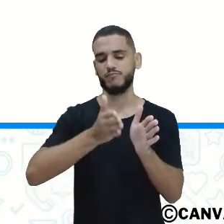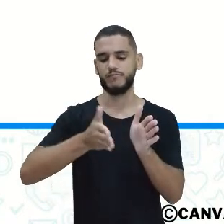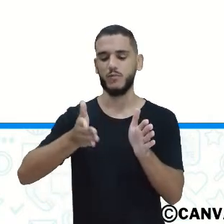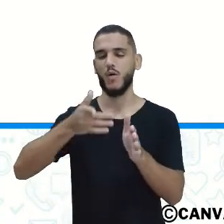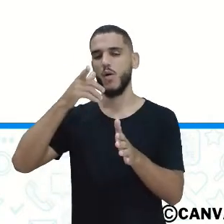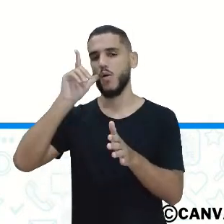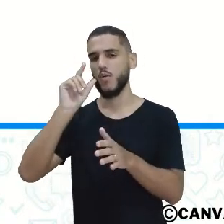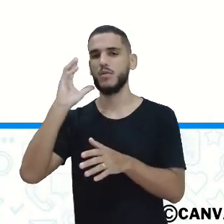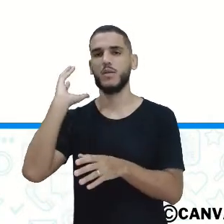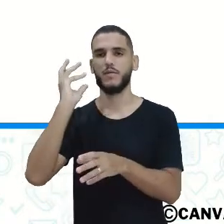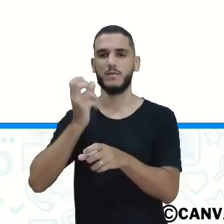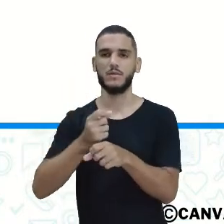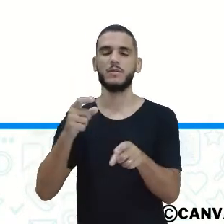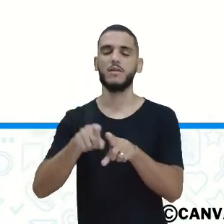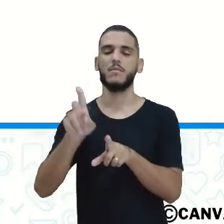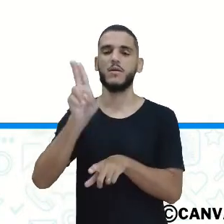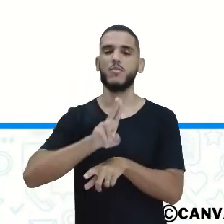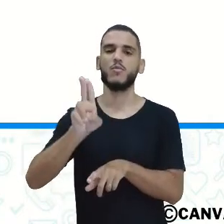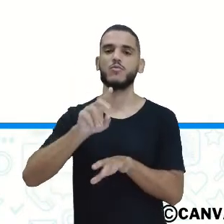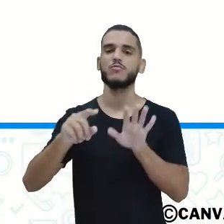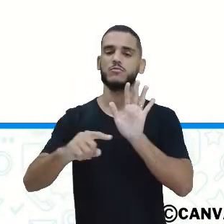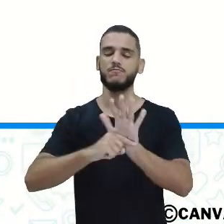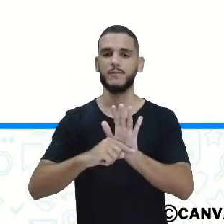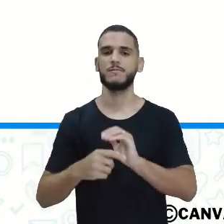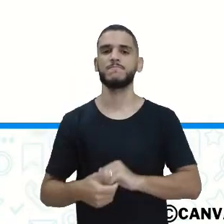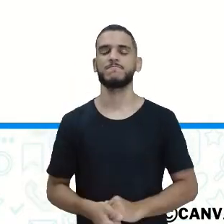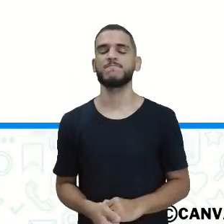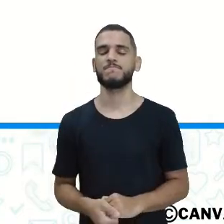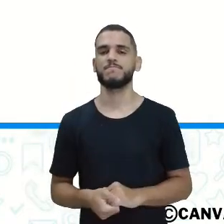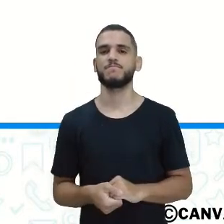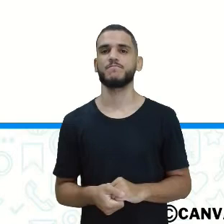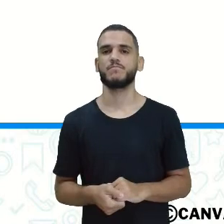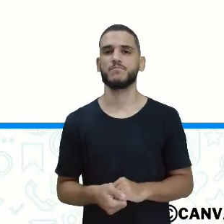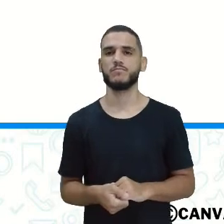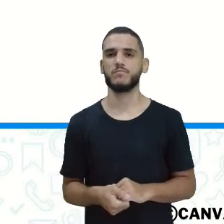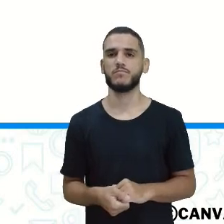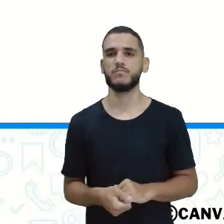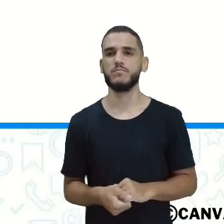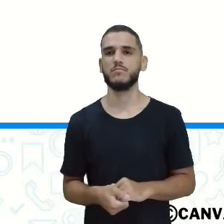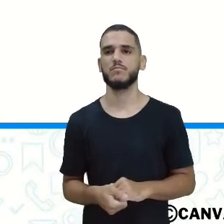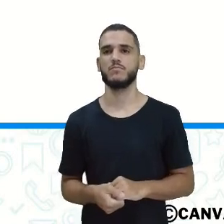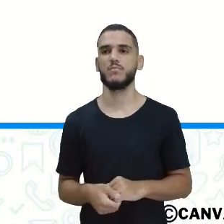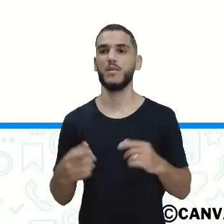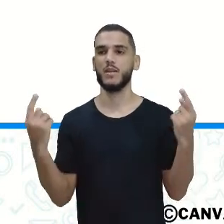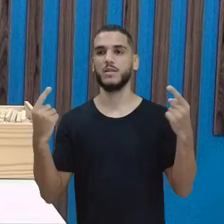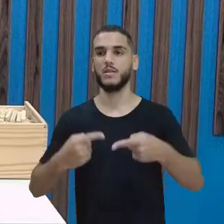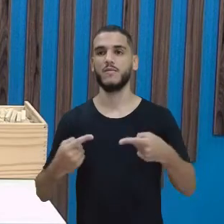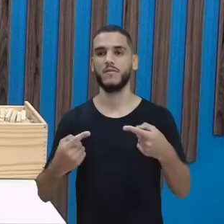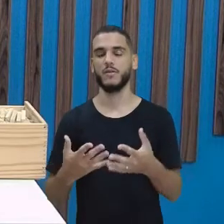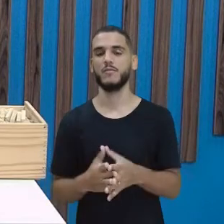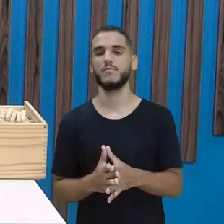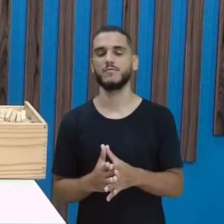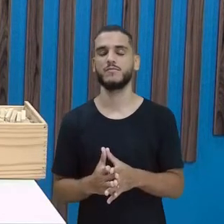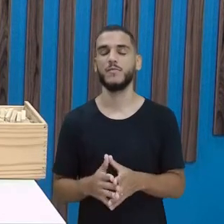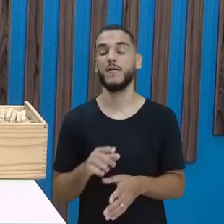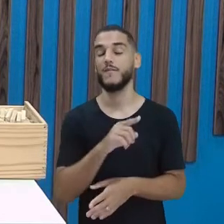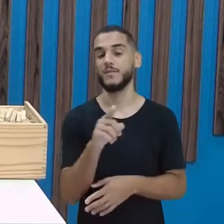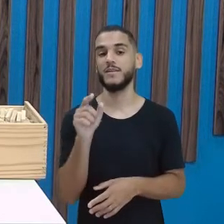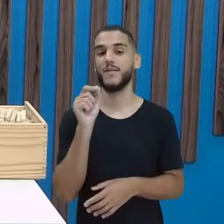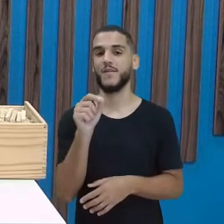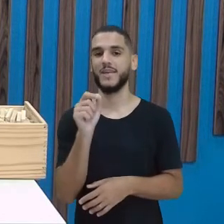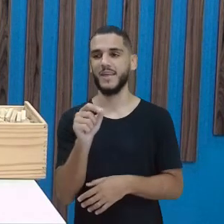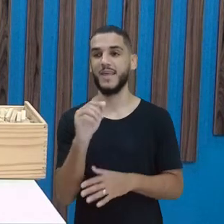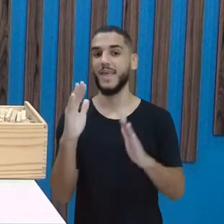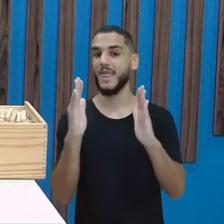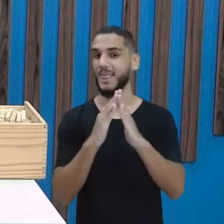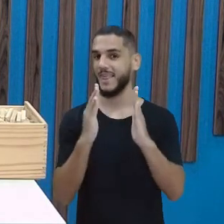vimos ontem, e o uso da operação da subtração, tá ok? Desafio, o que eu desafio vocês a fazerem